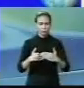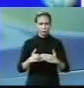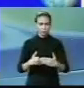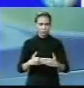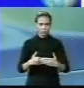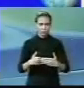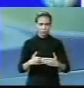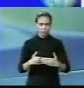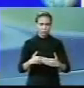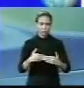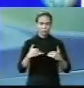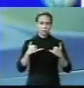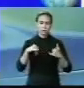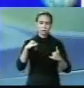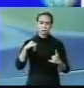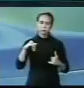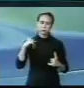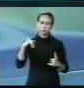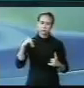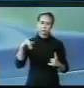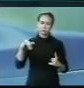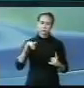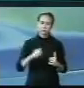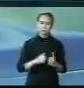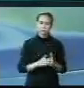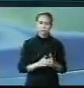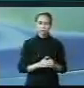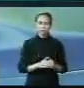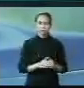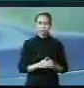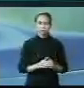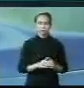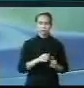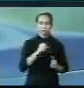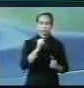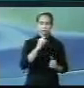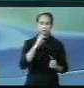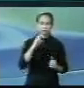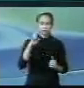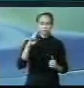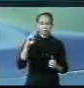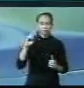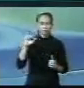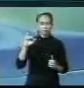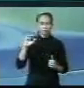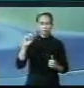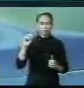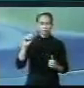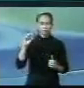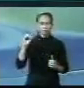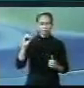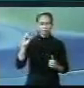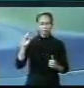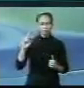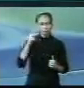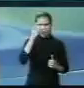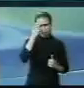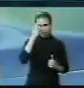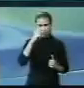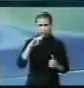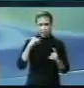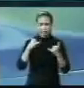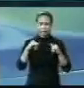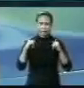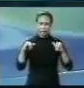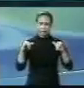transmitidos do servidor da Uniteams para essa rede, possivelmente serão pacotes idênticos, porque 2 computadores da mesma